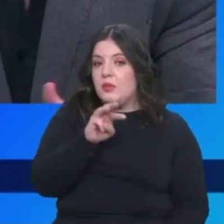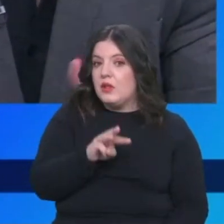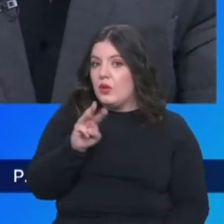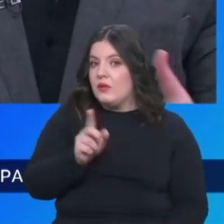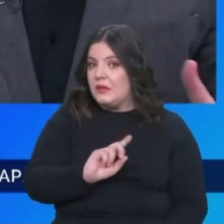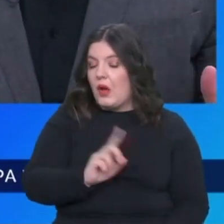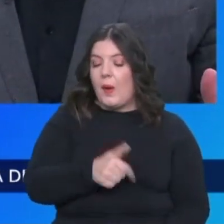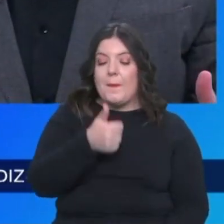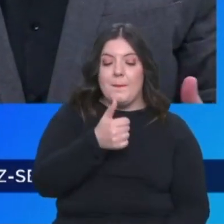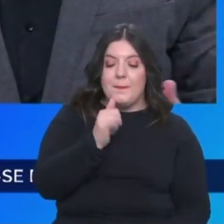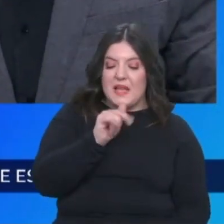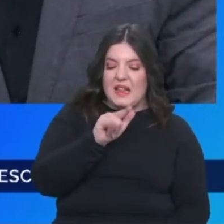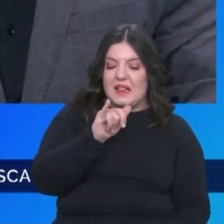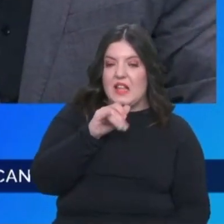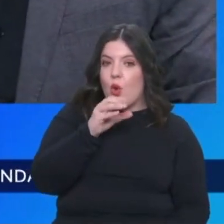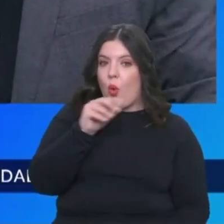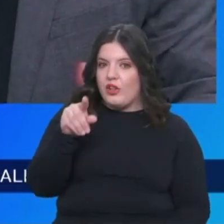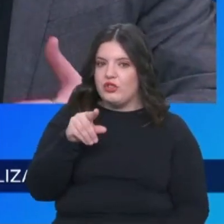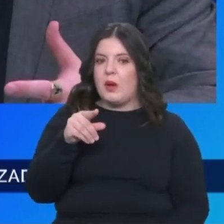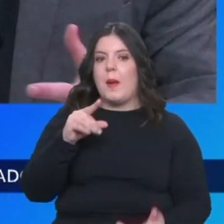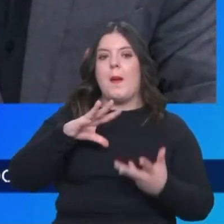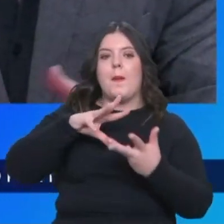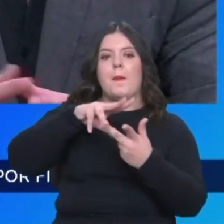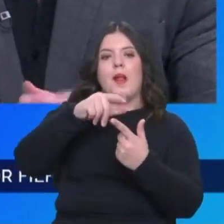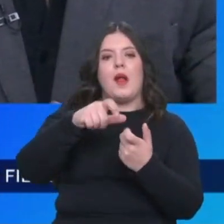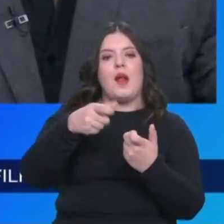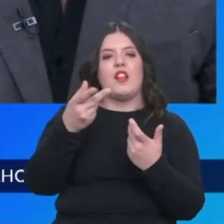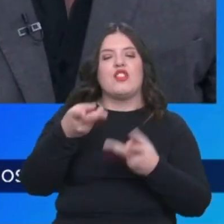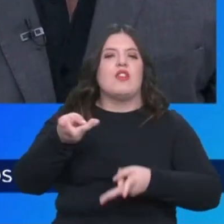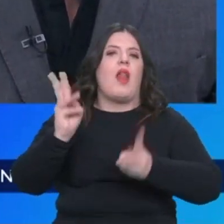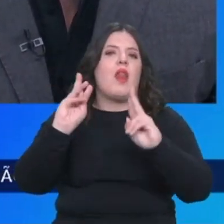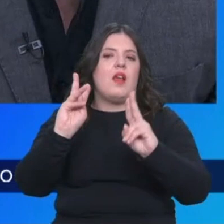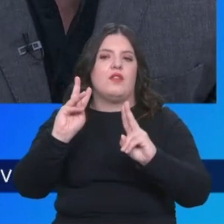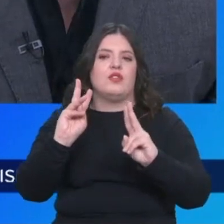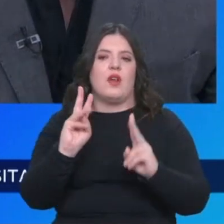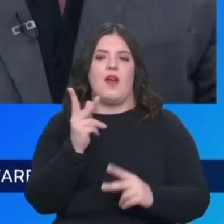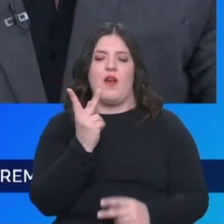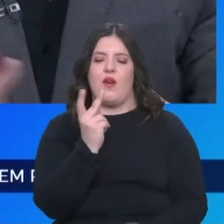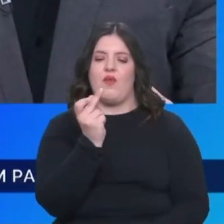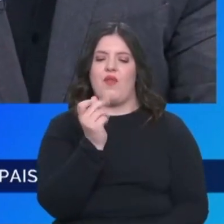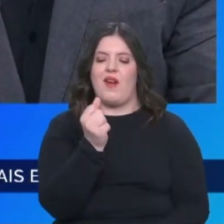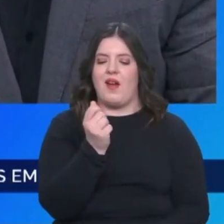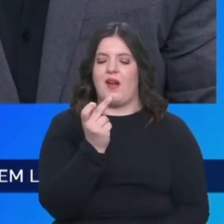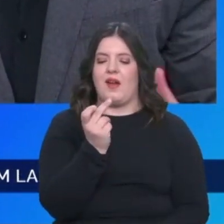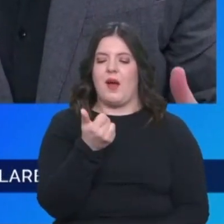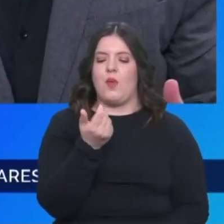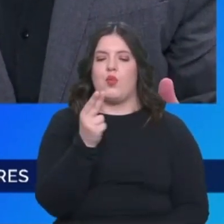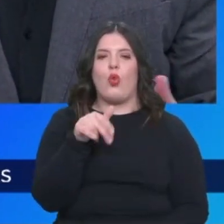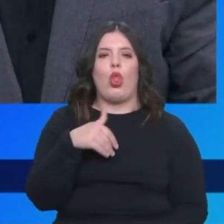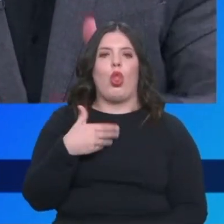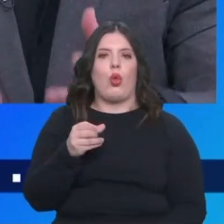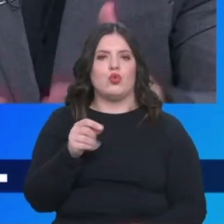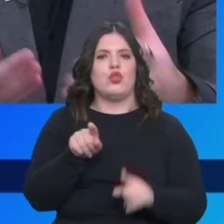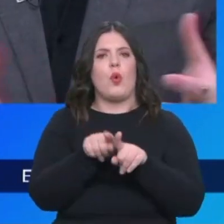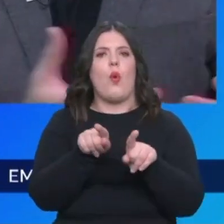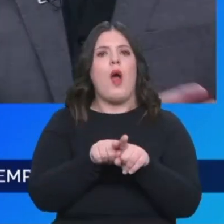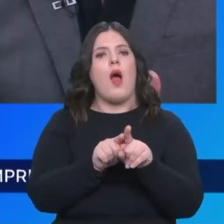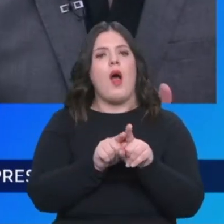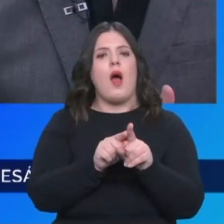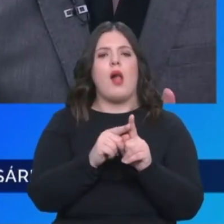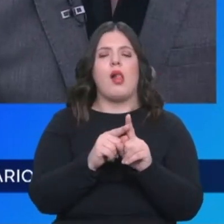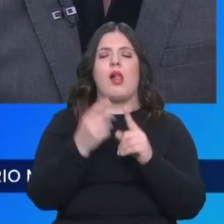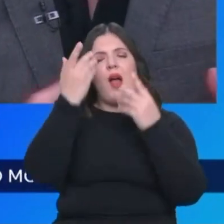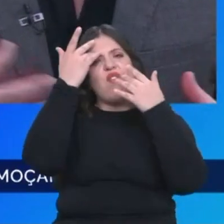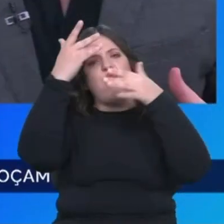daquilo que chamam planetas vagabundos, planetas flutuantes livres. Eu sei que tu sorriste, mas é mesmo verdade. Vagabundos neste sentido, não orbitam à